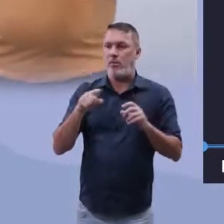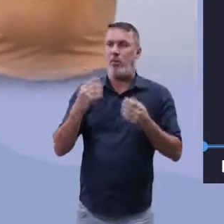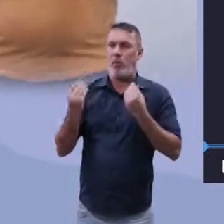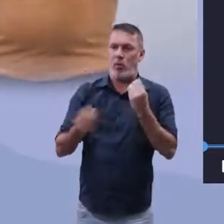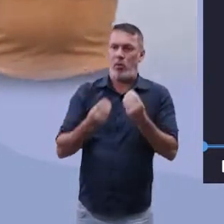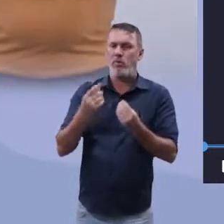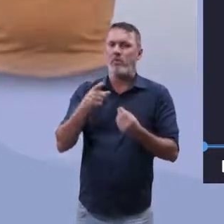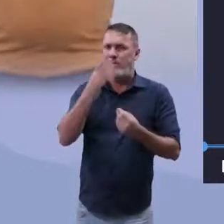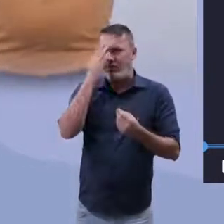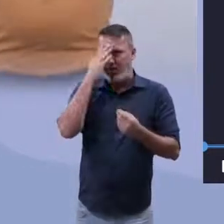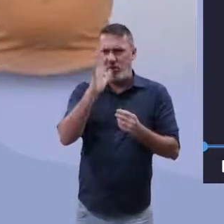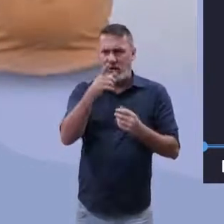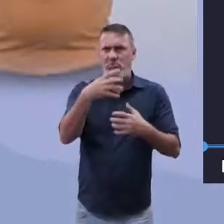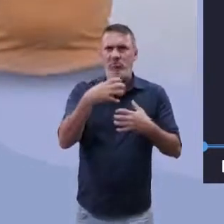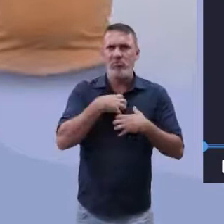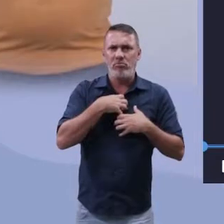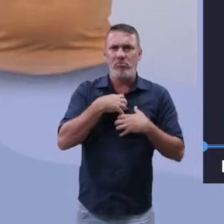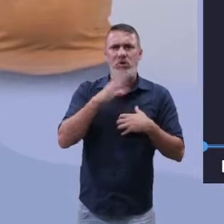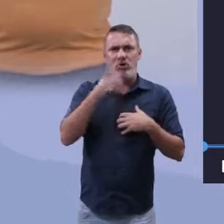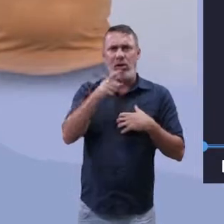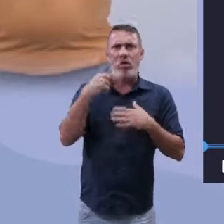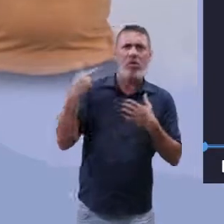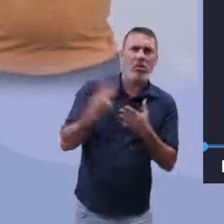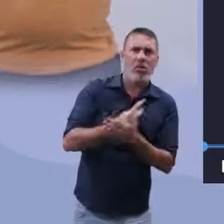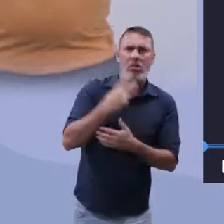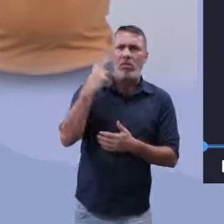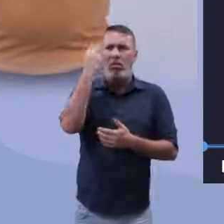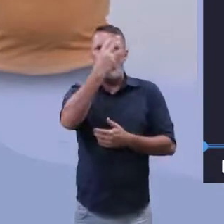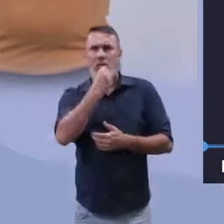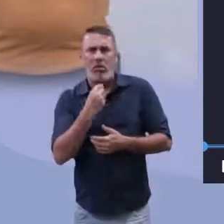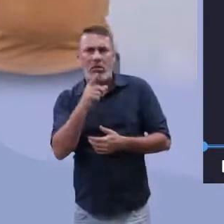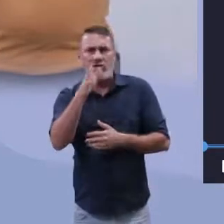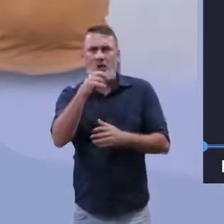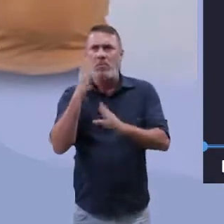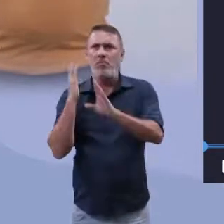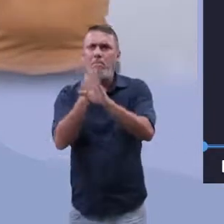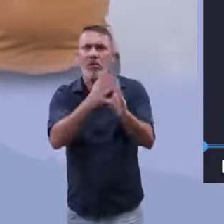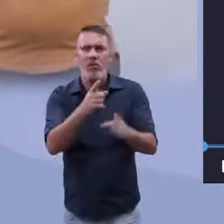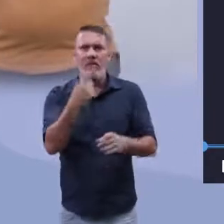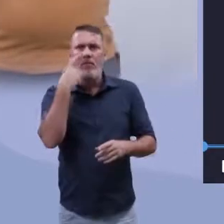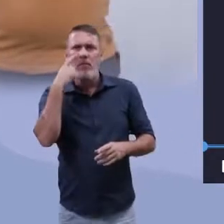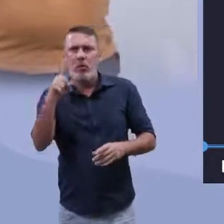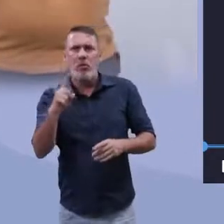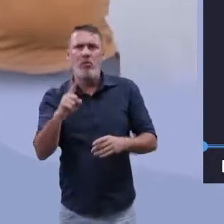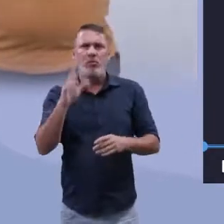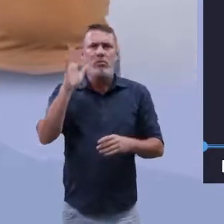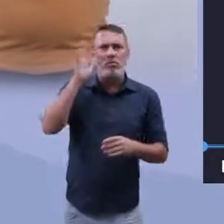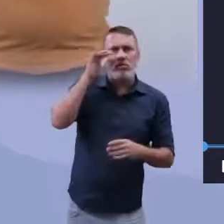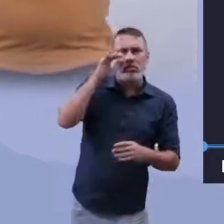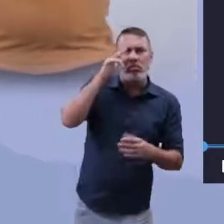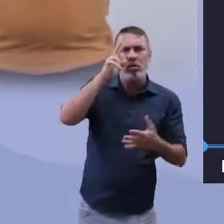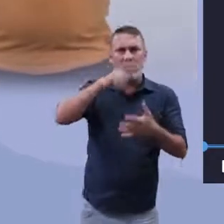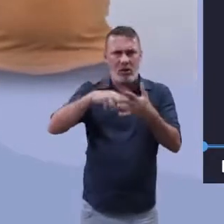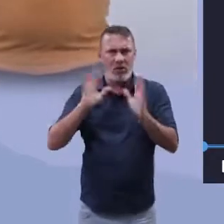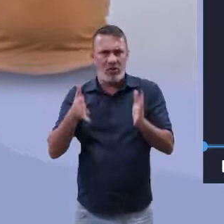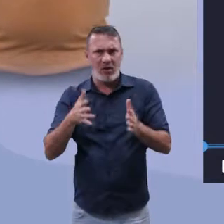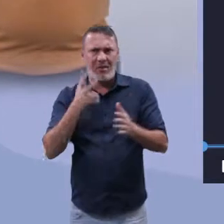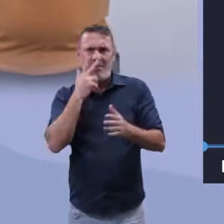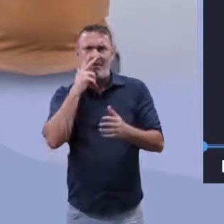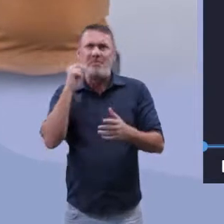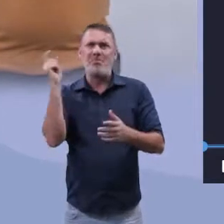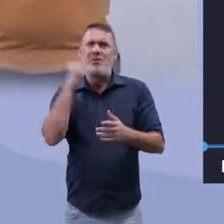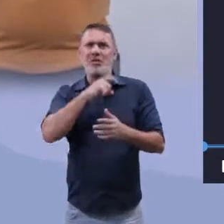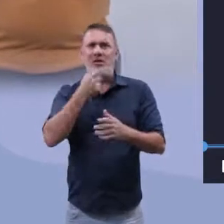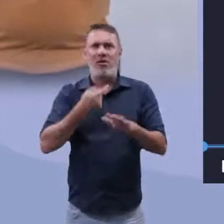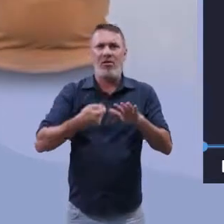relativa sobre isso aí. O que é? Você já foi impactado, já sofreu, já viu, já leu, já vivenciou um fato,